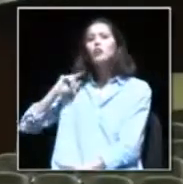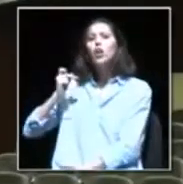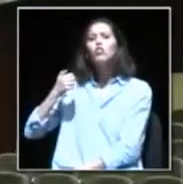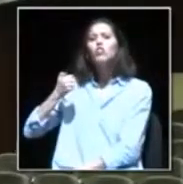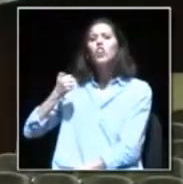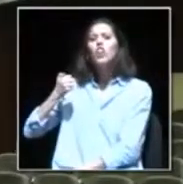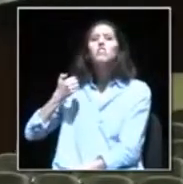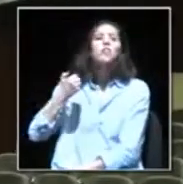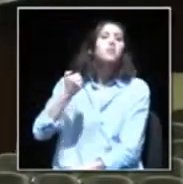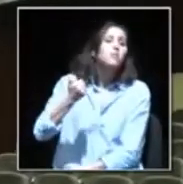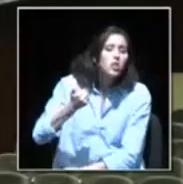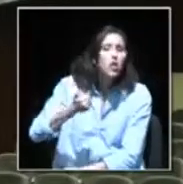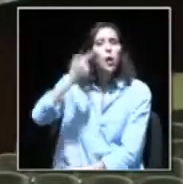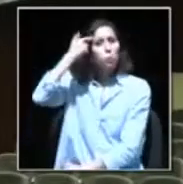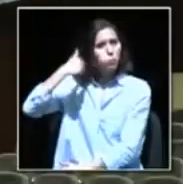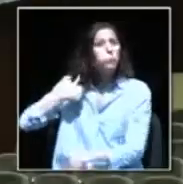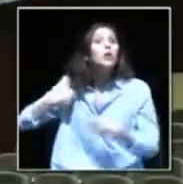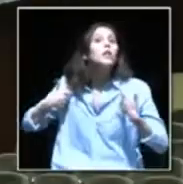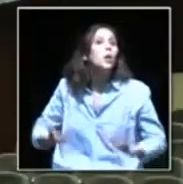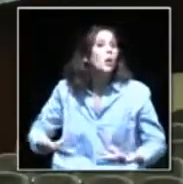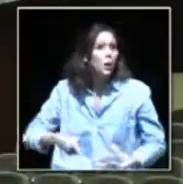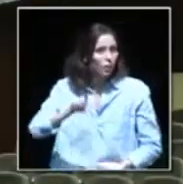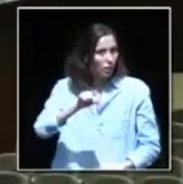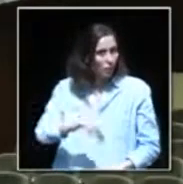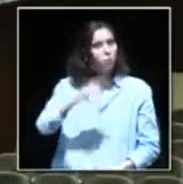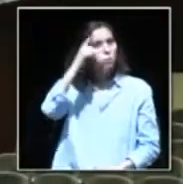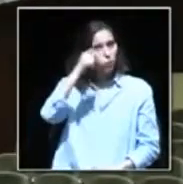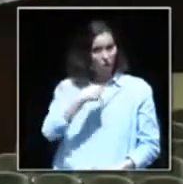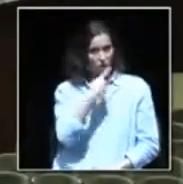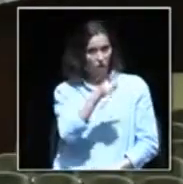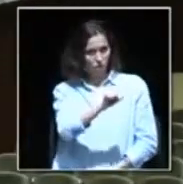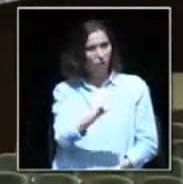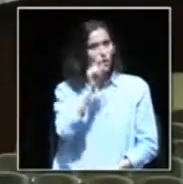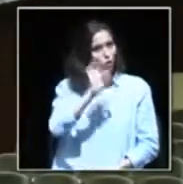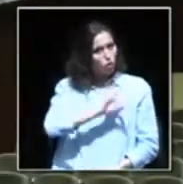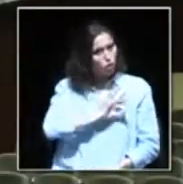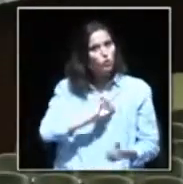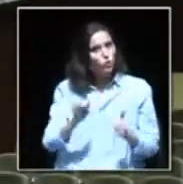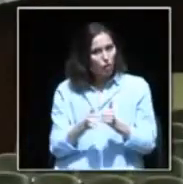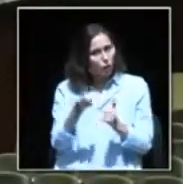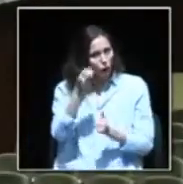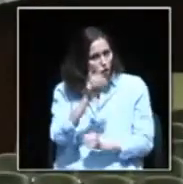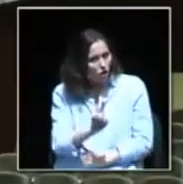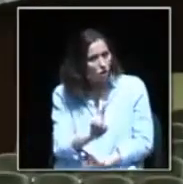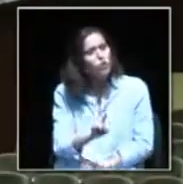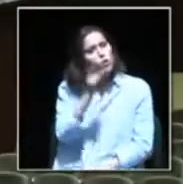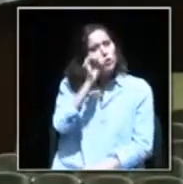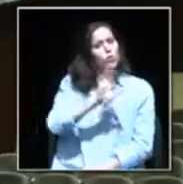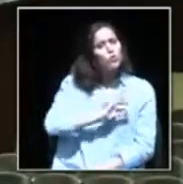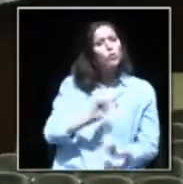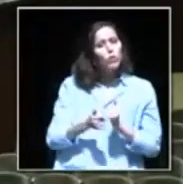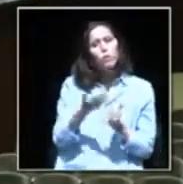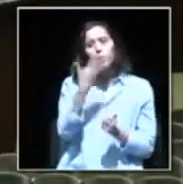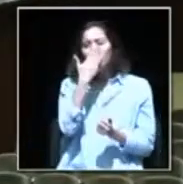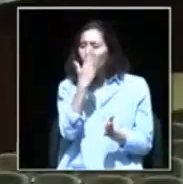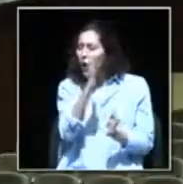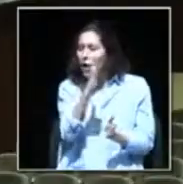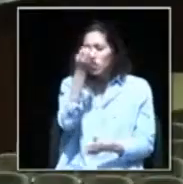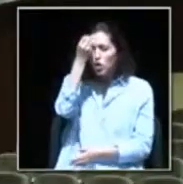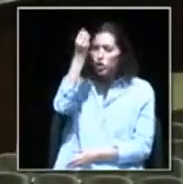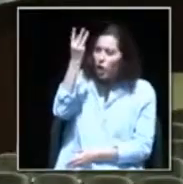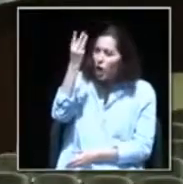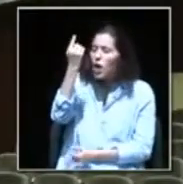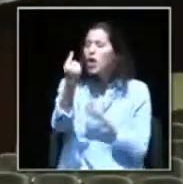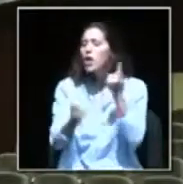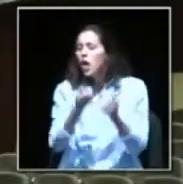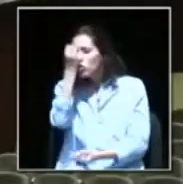há 10 anos, há 5 anos e agora. E também lhe digo, senhor vereador, não, não nos esquecemos, o senhor vereador é que parece que se esqueceu e parece que se esquece,